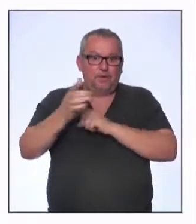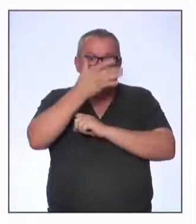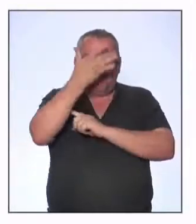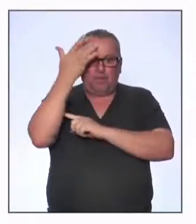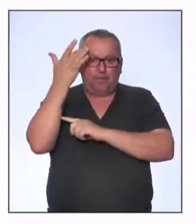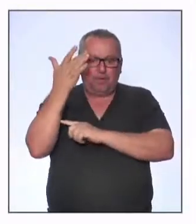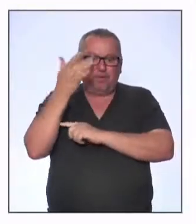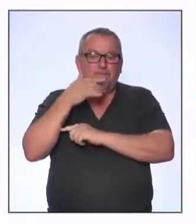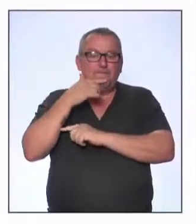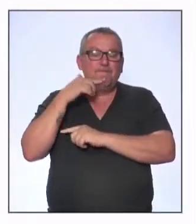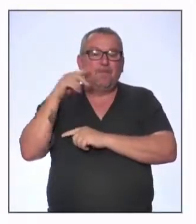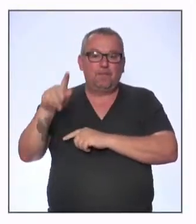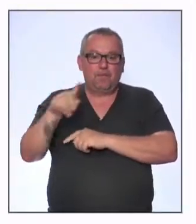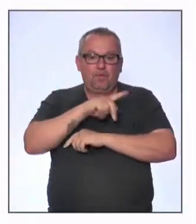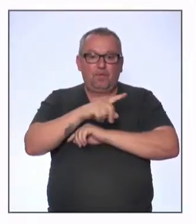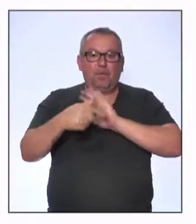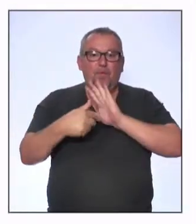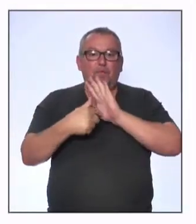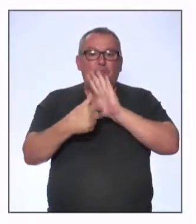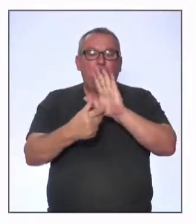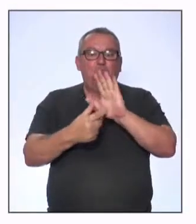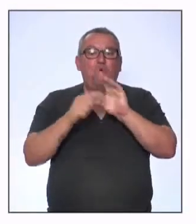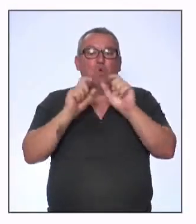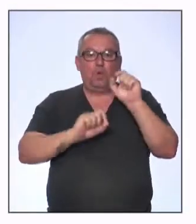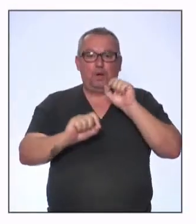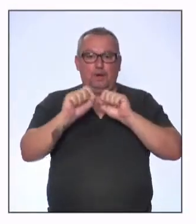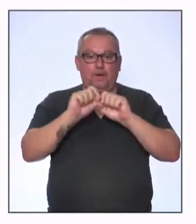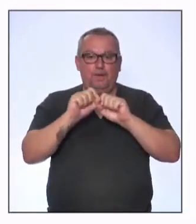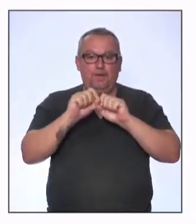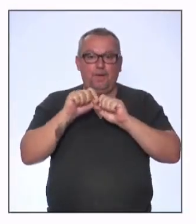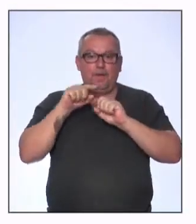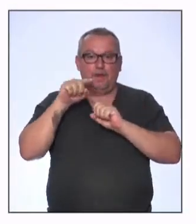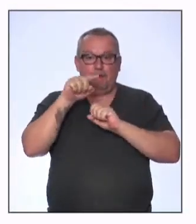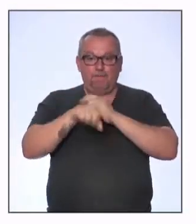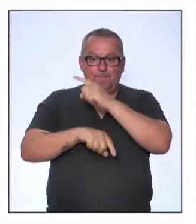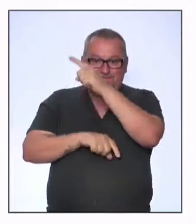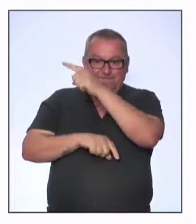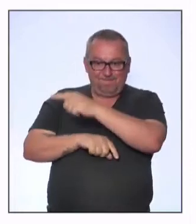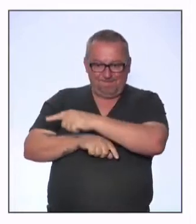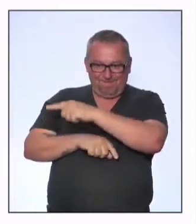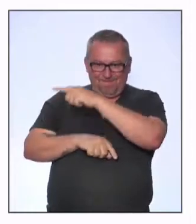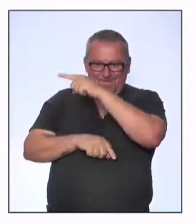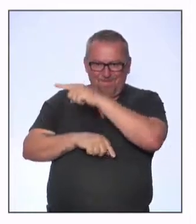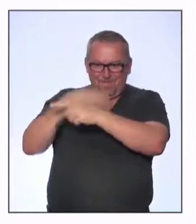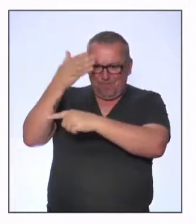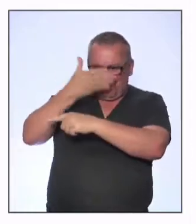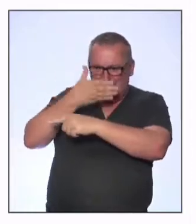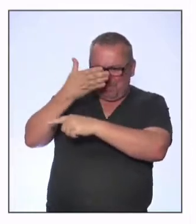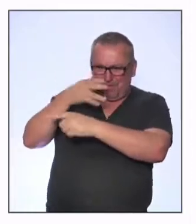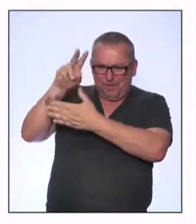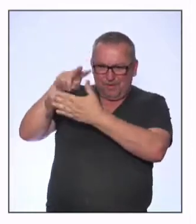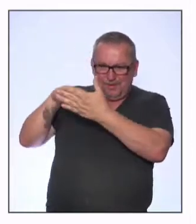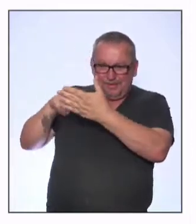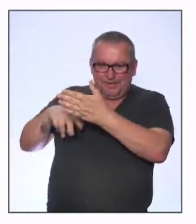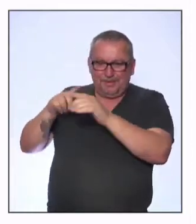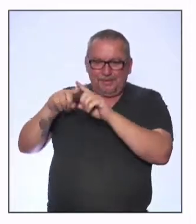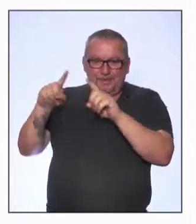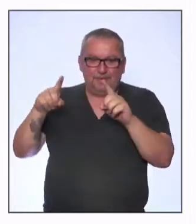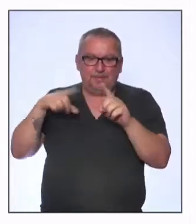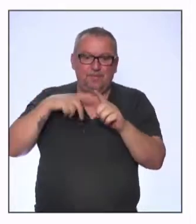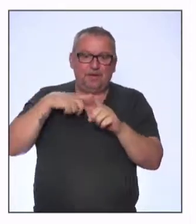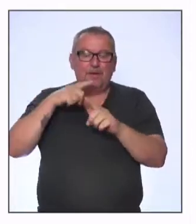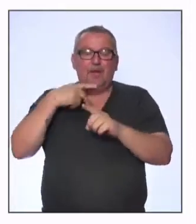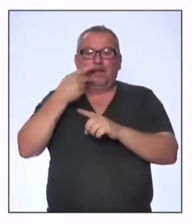a professora apresentou o seguinte quadro. É aquele quadro que está lá marronzinho, eu sei que está muito difícil para vocês lerem, mas eu